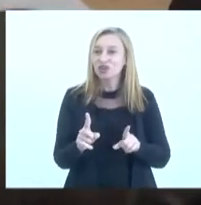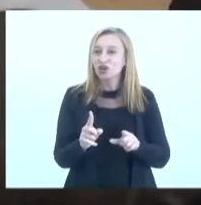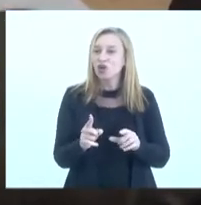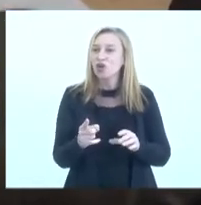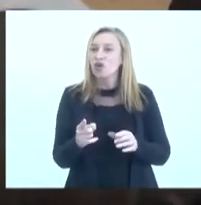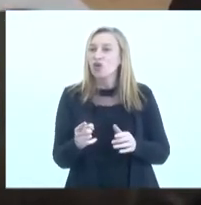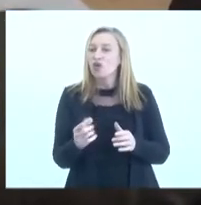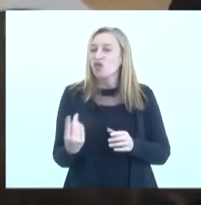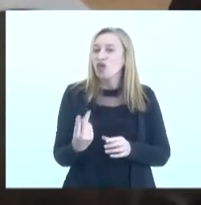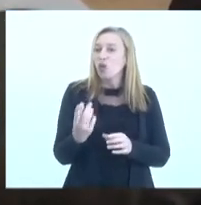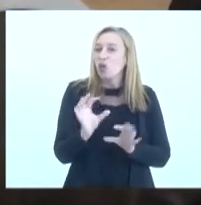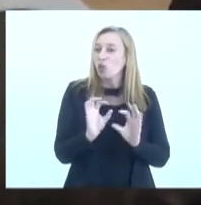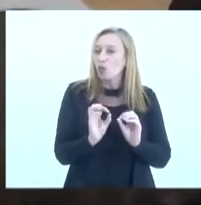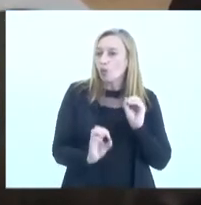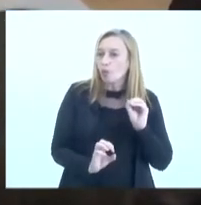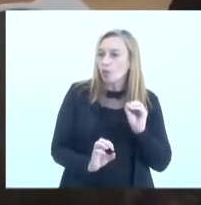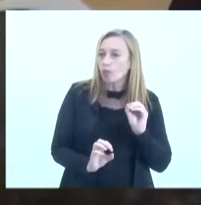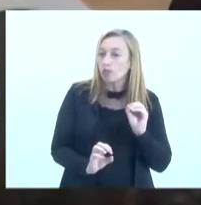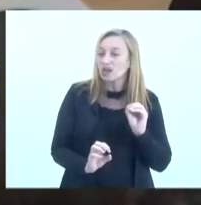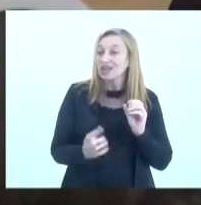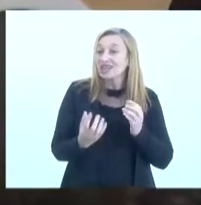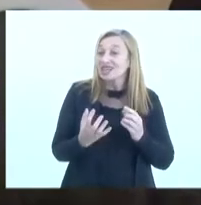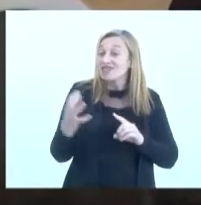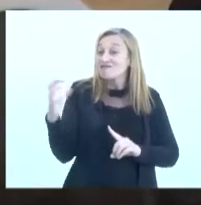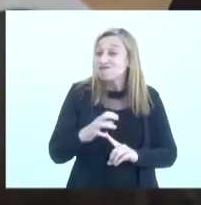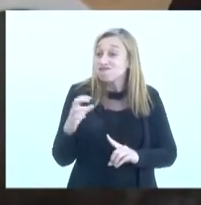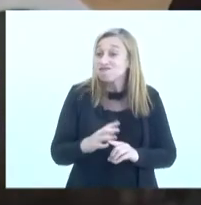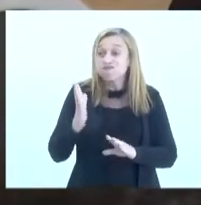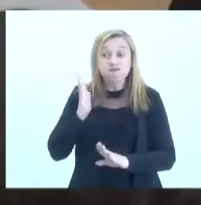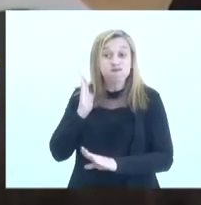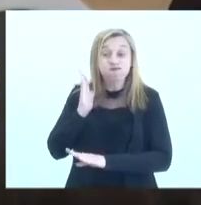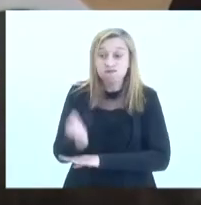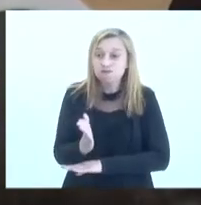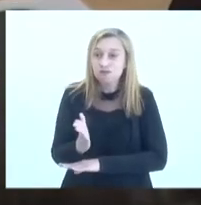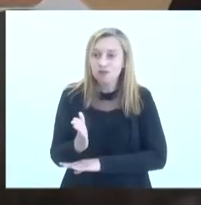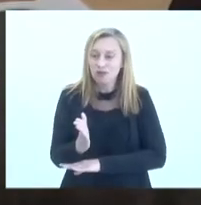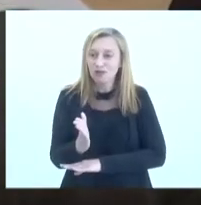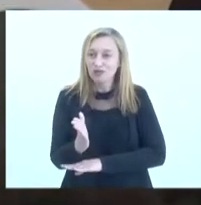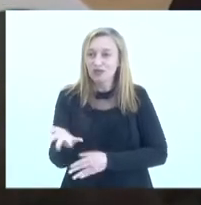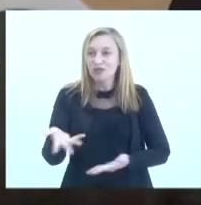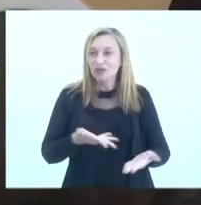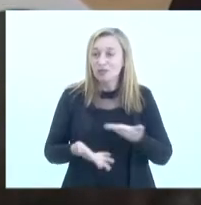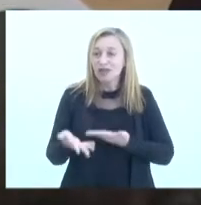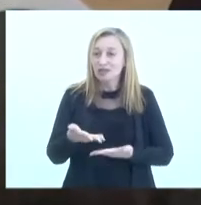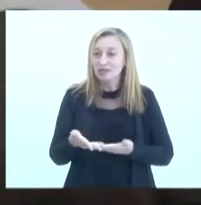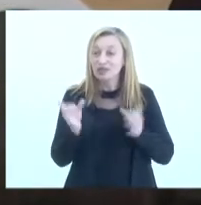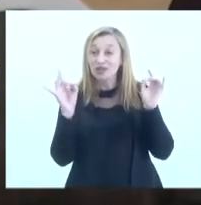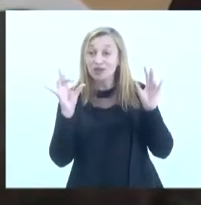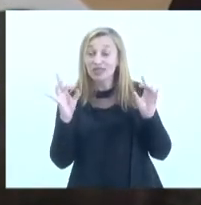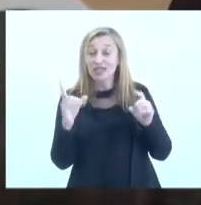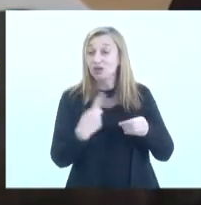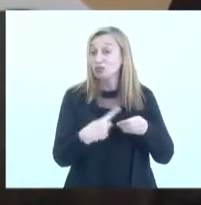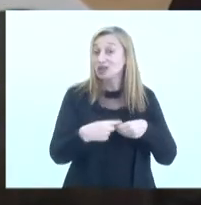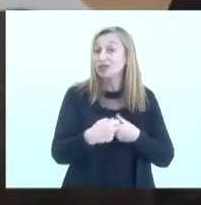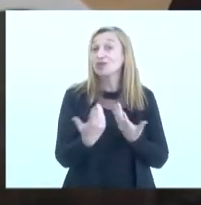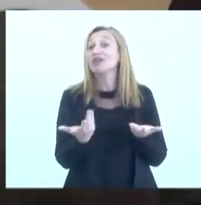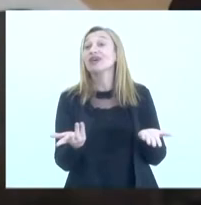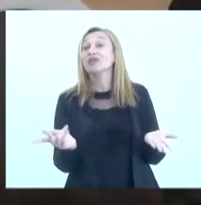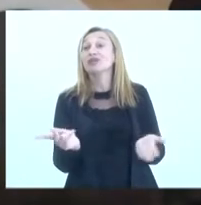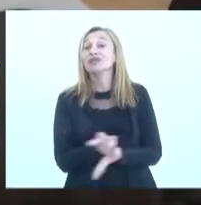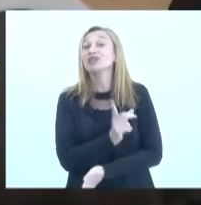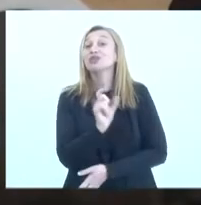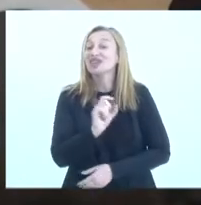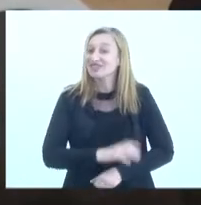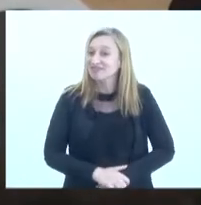essa DECLAN influencia diretamente no índice de participação do município. E, com isso,